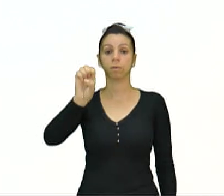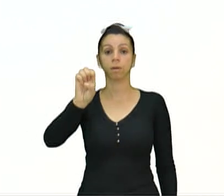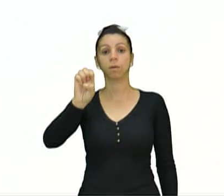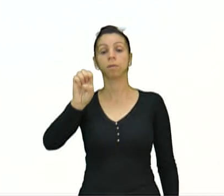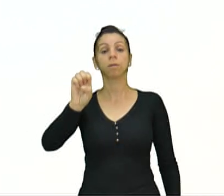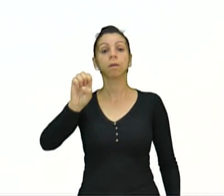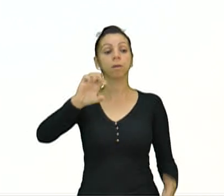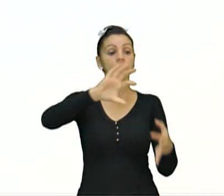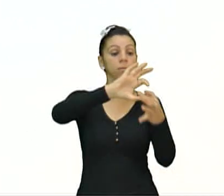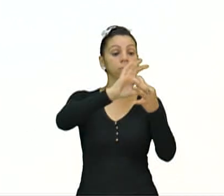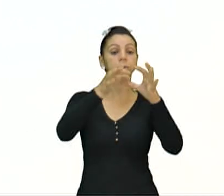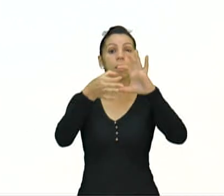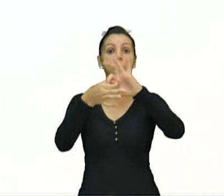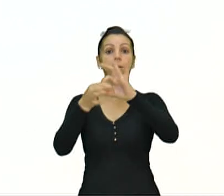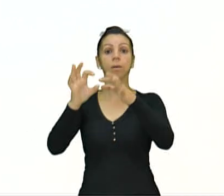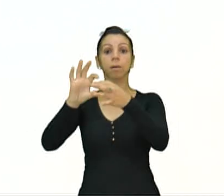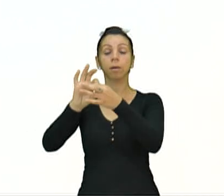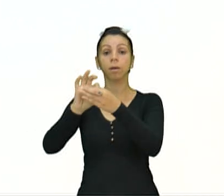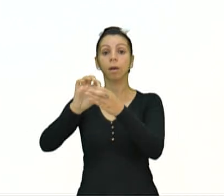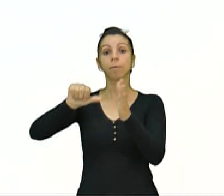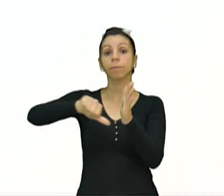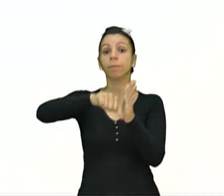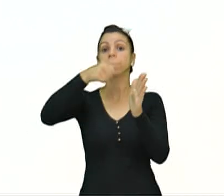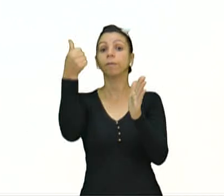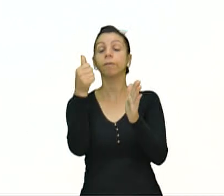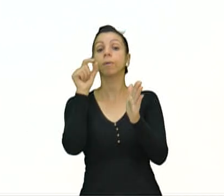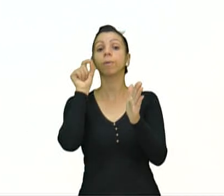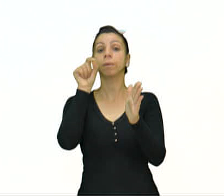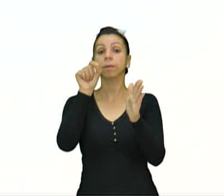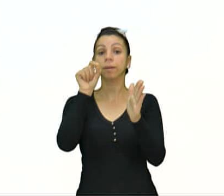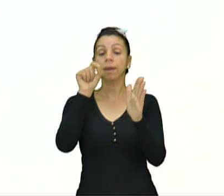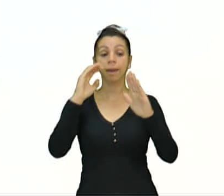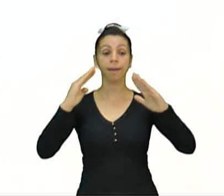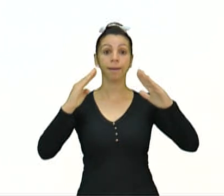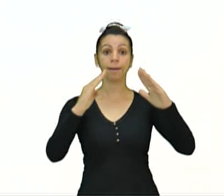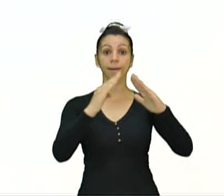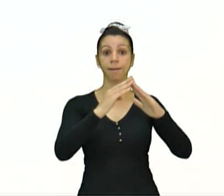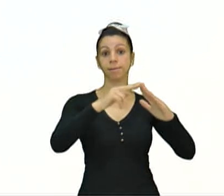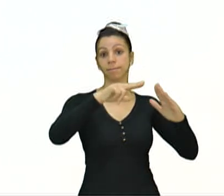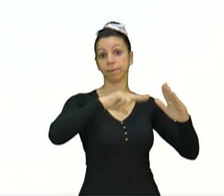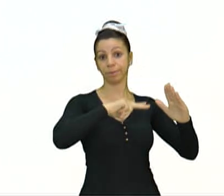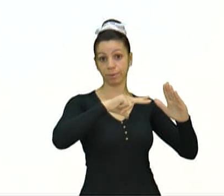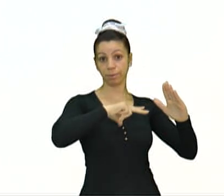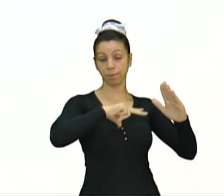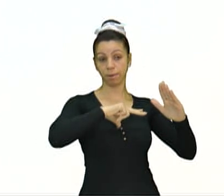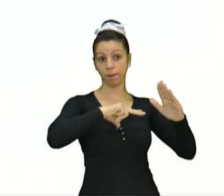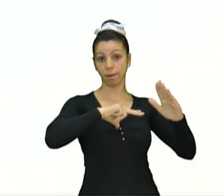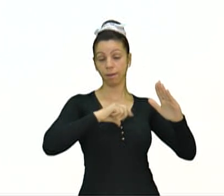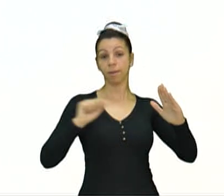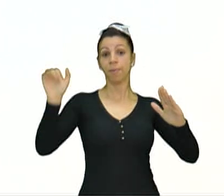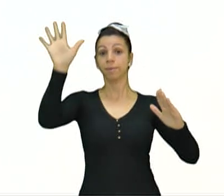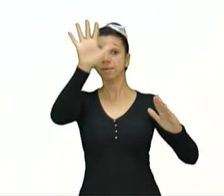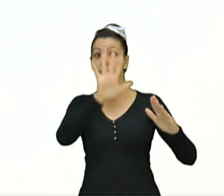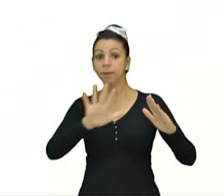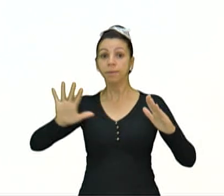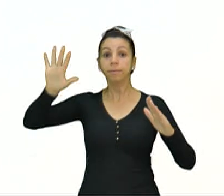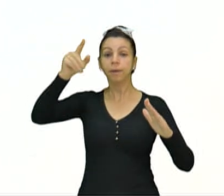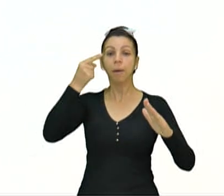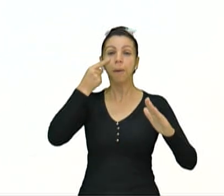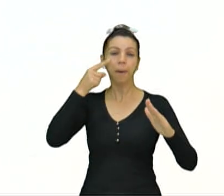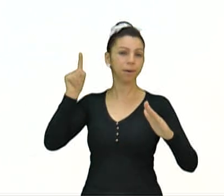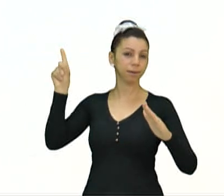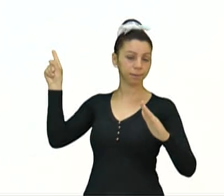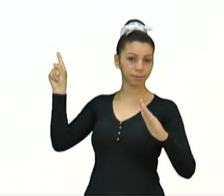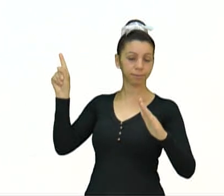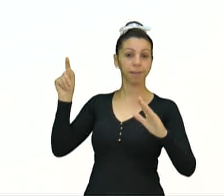foi transmitida para casas privadas, né? E essa imagem, ela representa